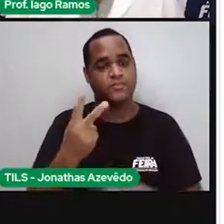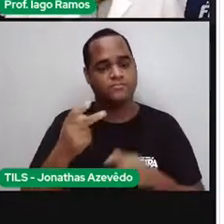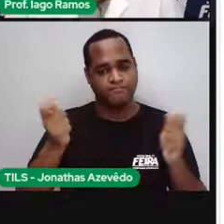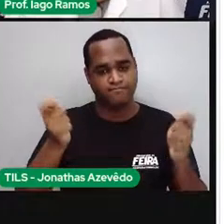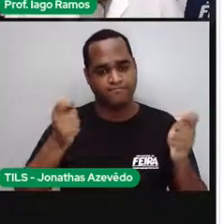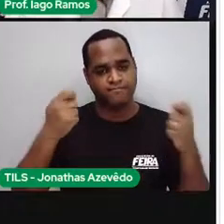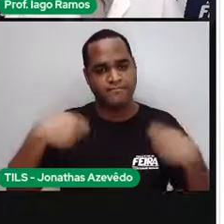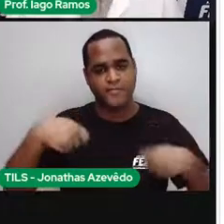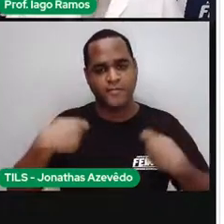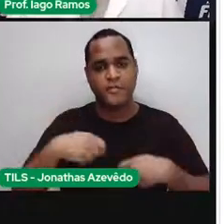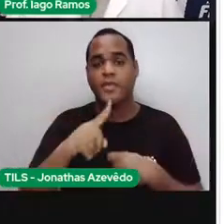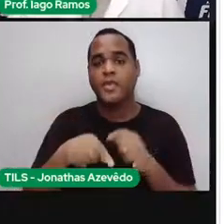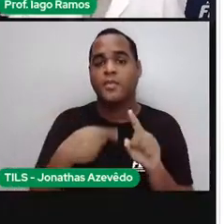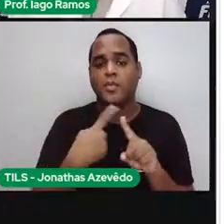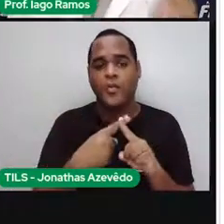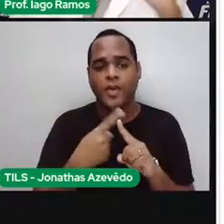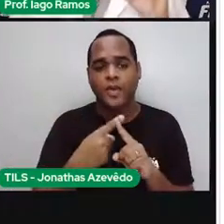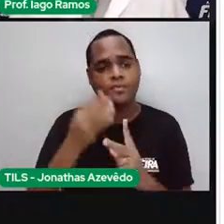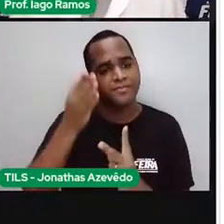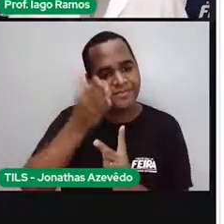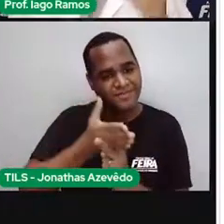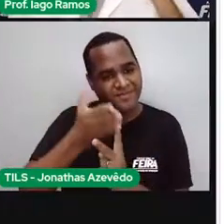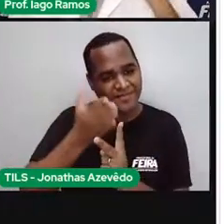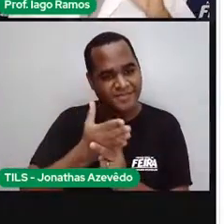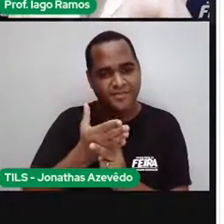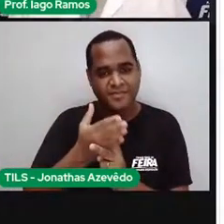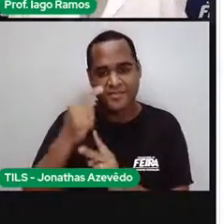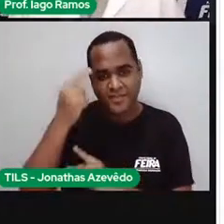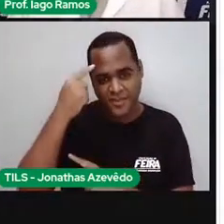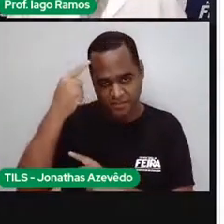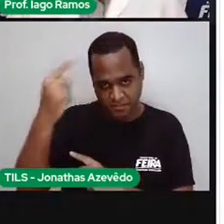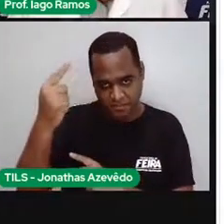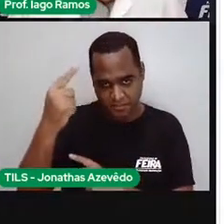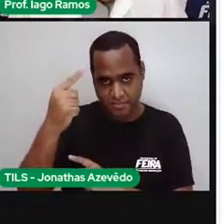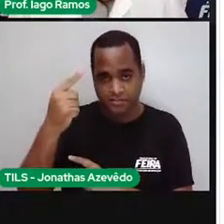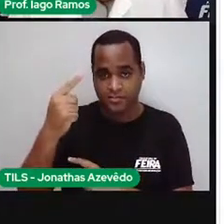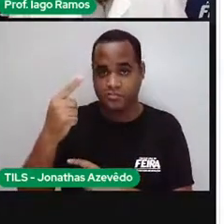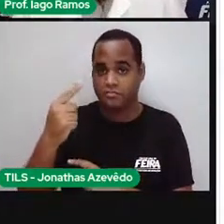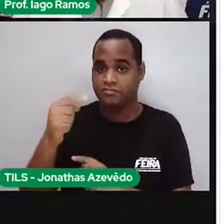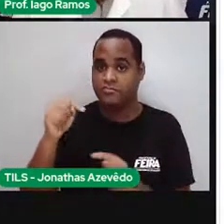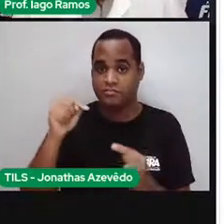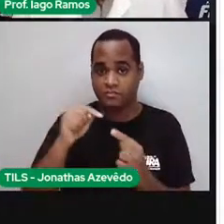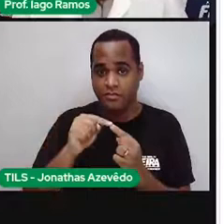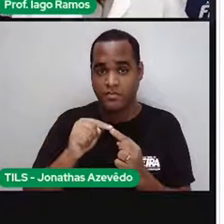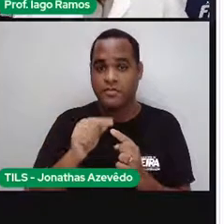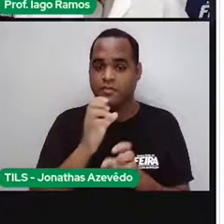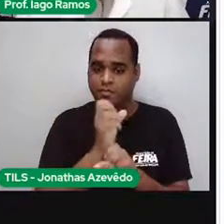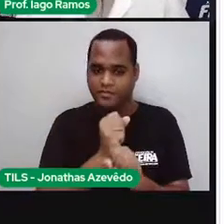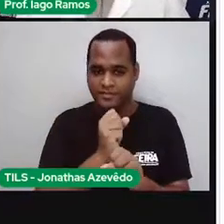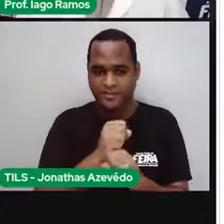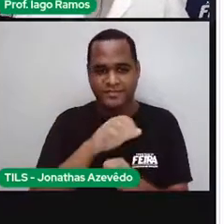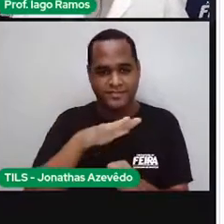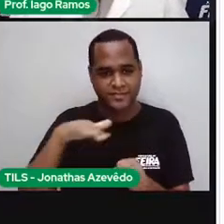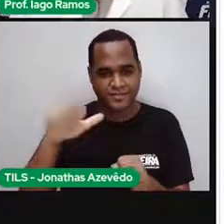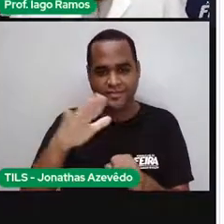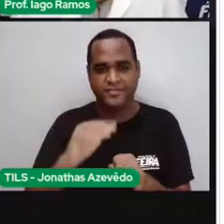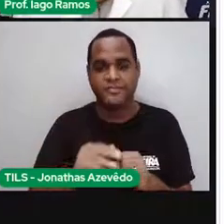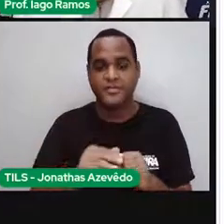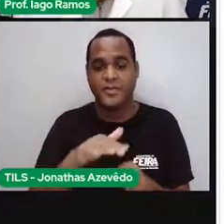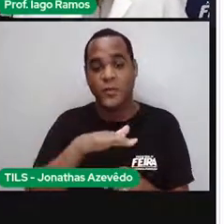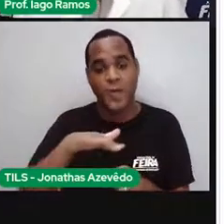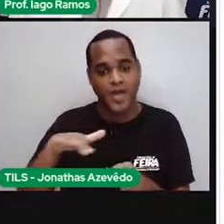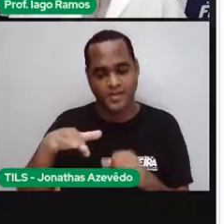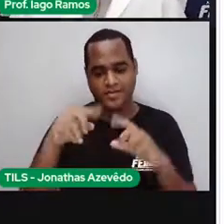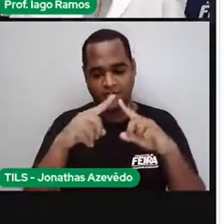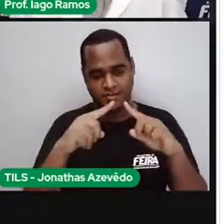porque metade metade significa dividir por dois então a